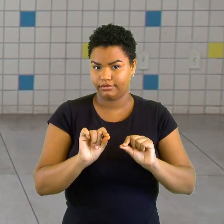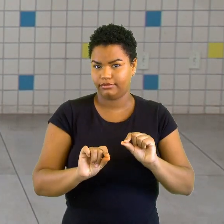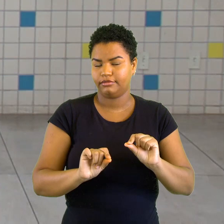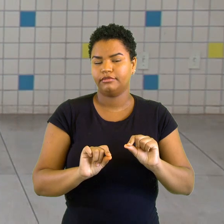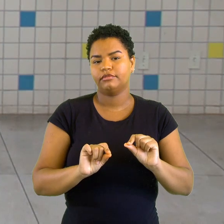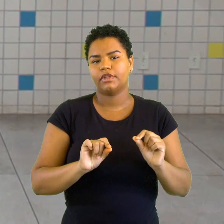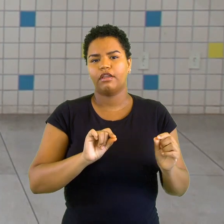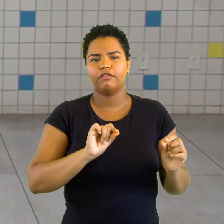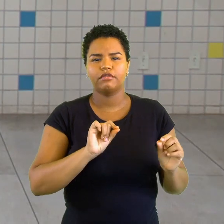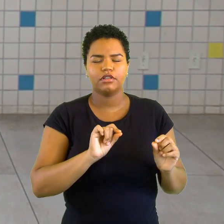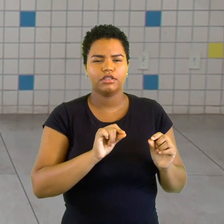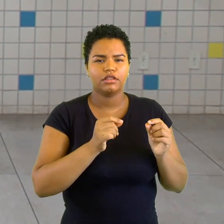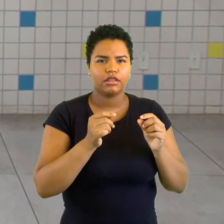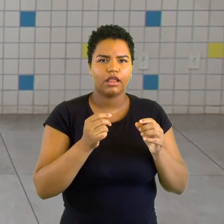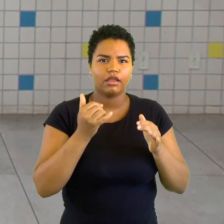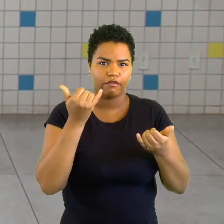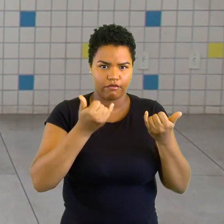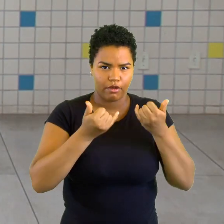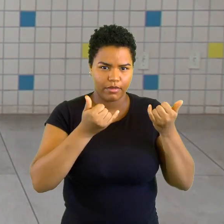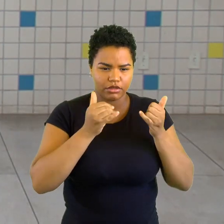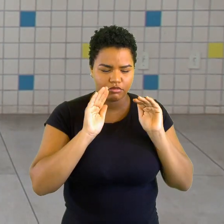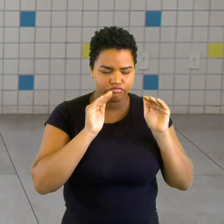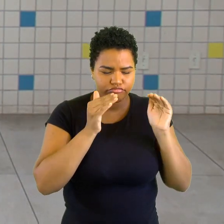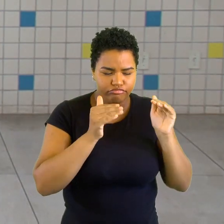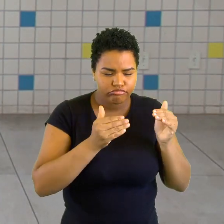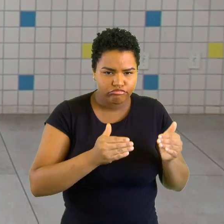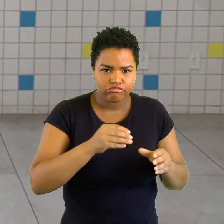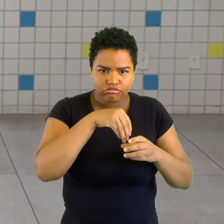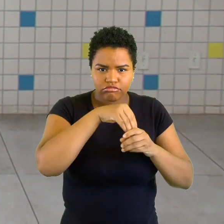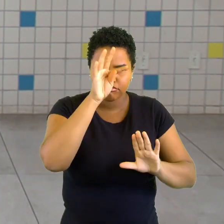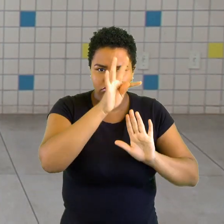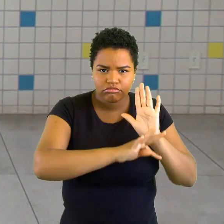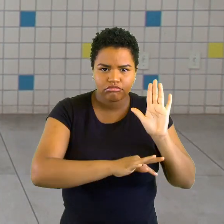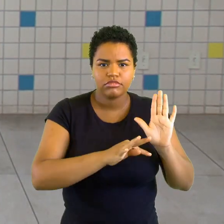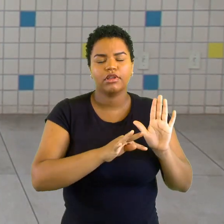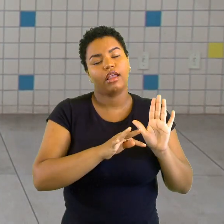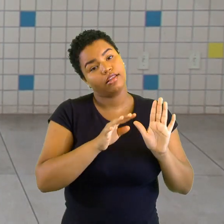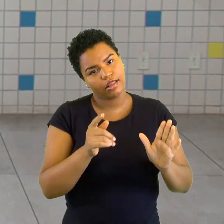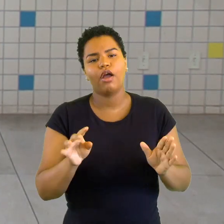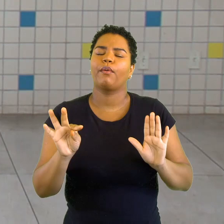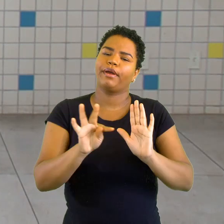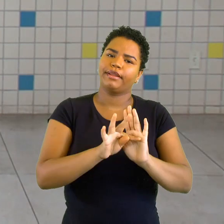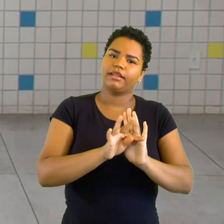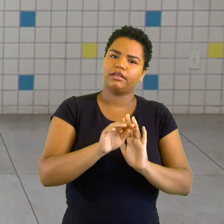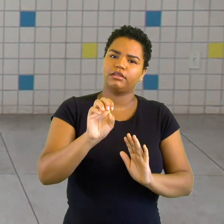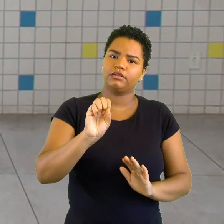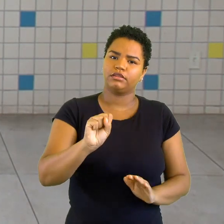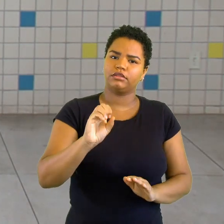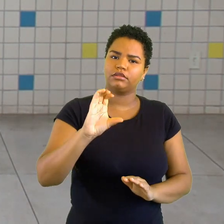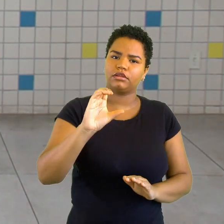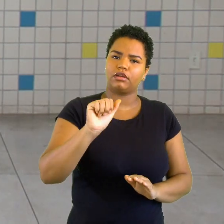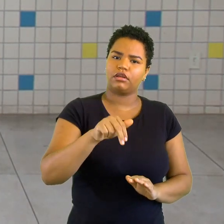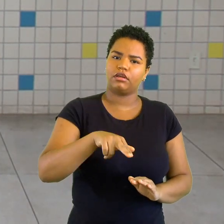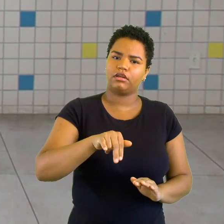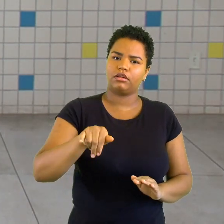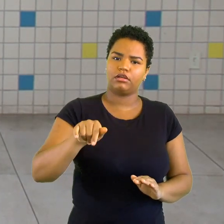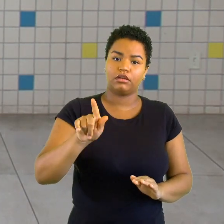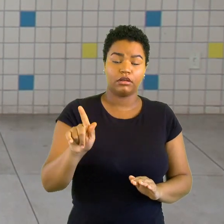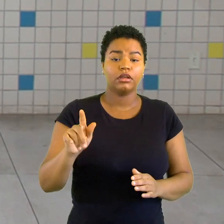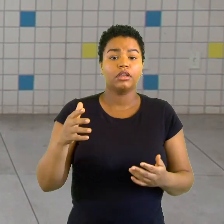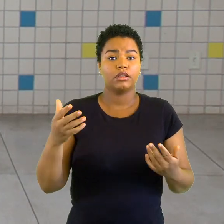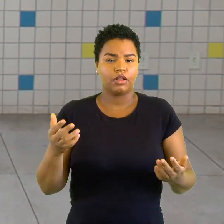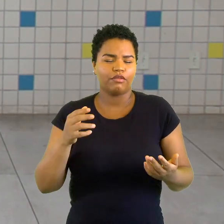informação específica no texto. Ali você está utilizando a técnica scanning. Quando você, por exemplo, olha